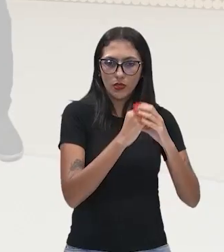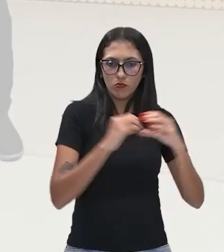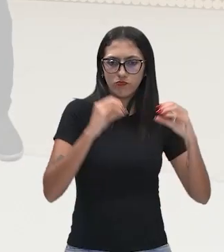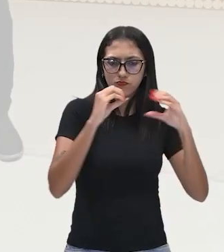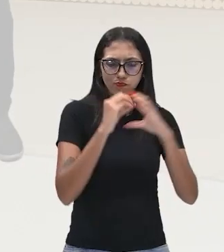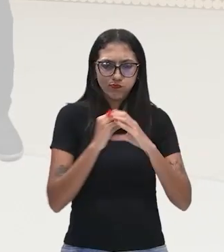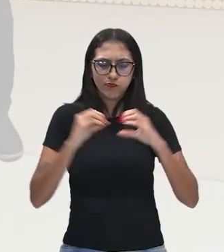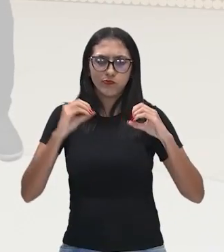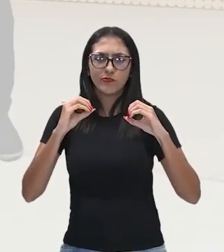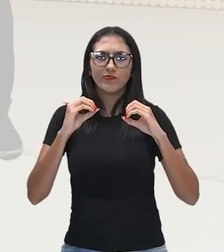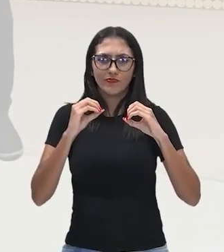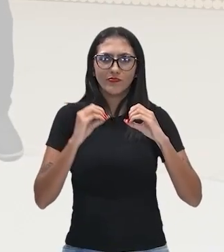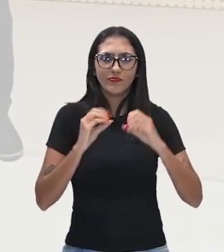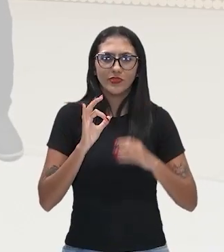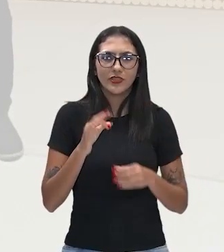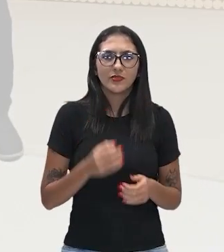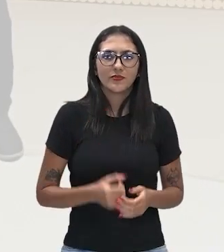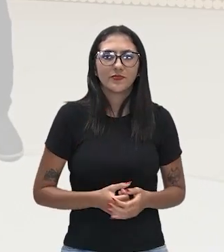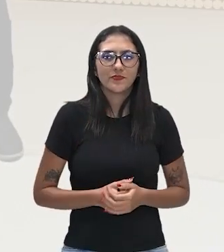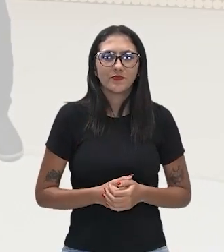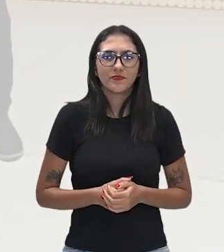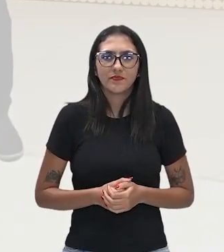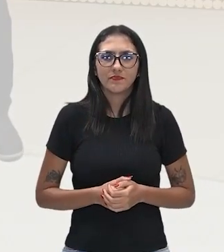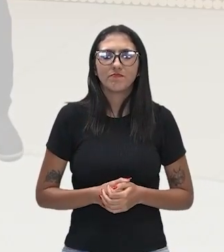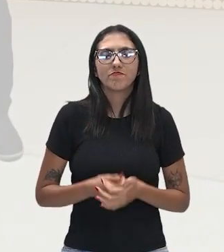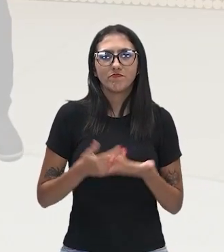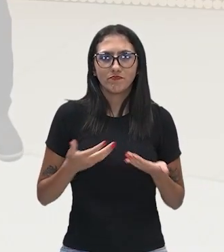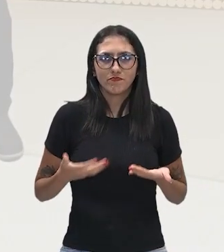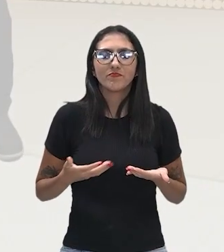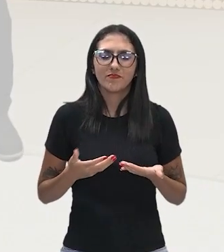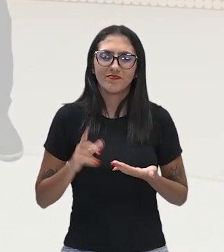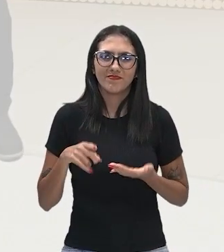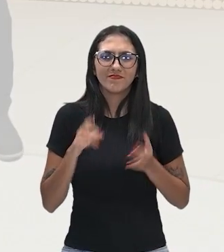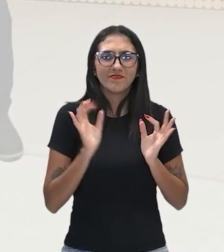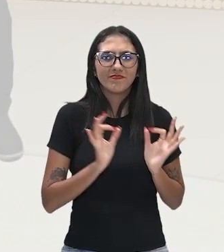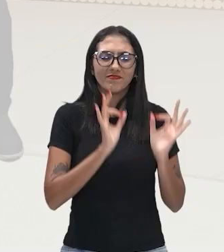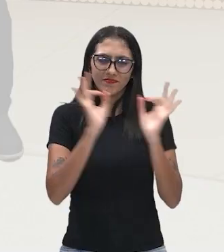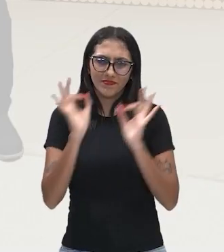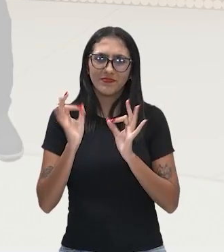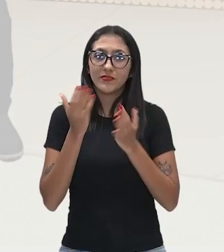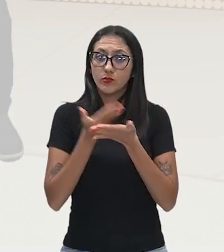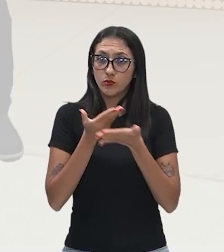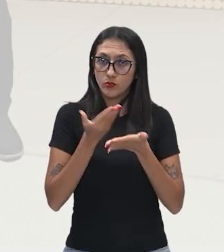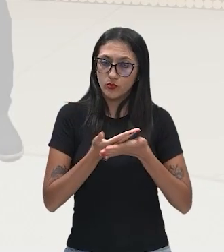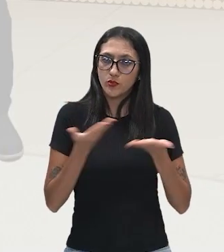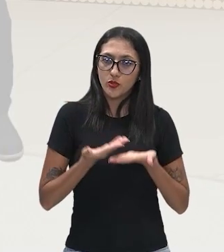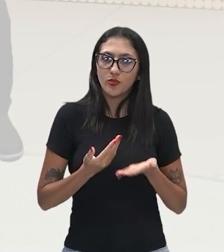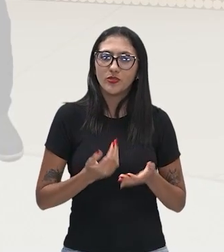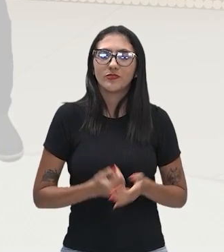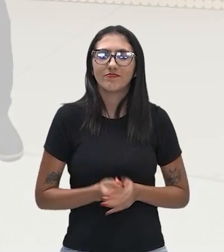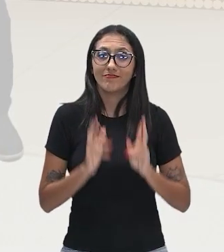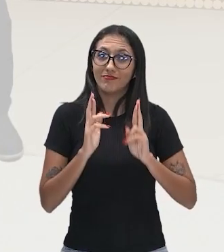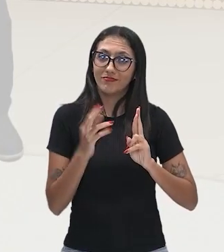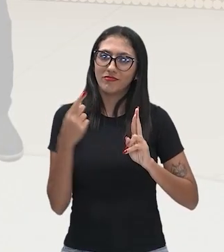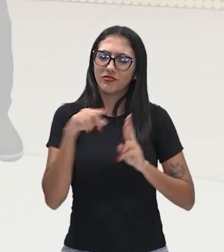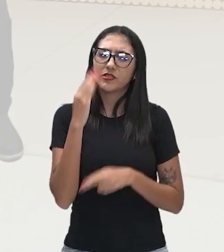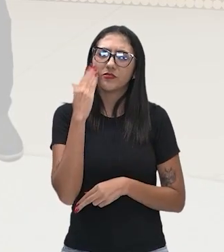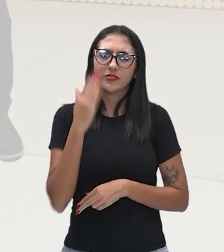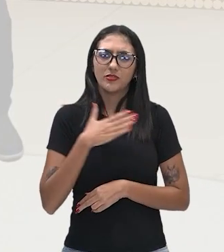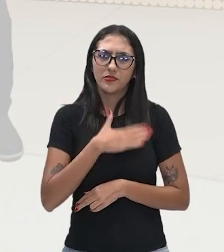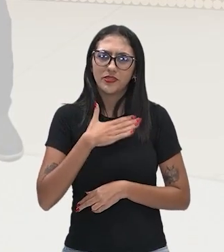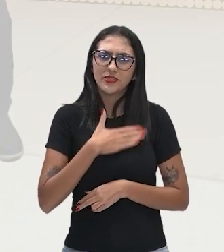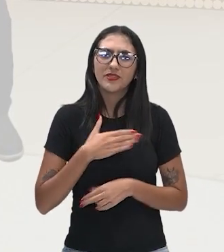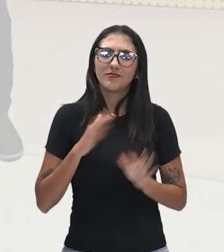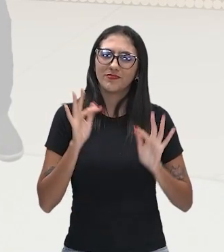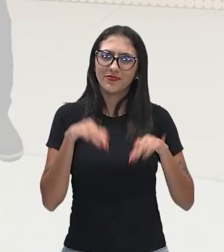acontecer. Beleza, pessoal? Bom, gente, essa é a nossa aula de hoje. Espero que vocês tenham gostado. Eu